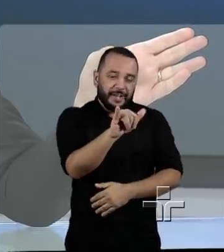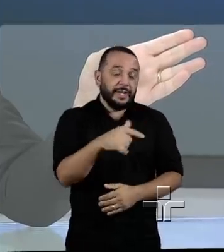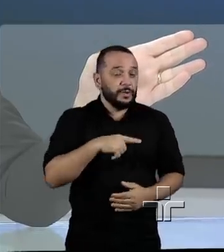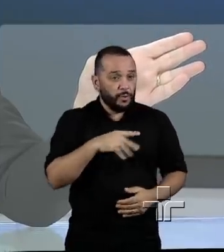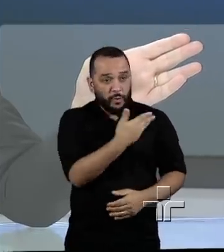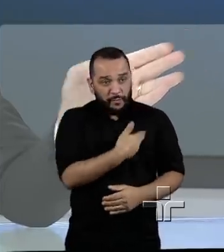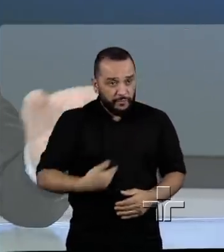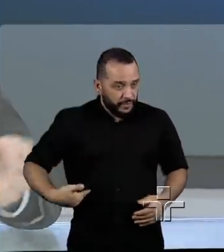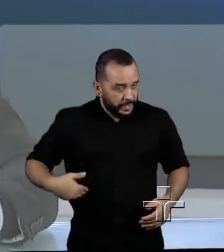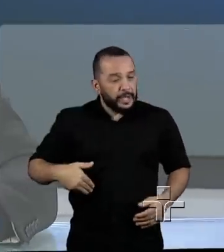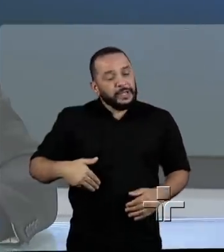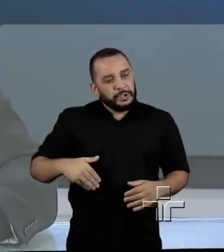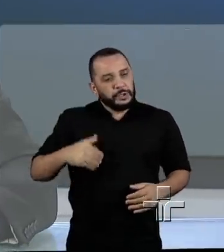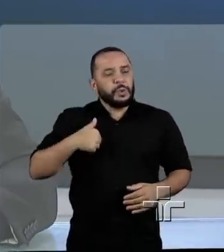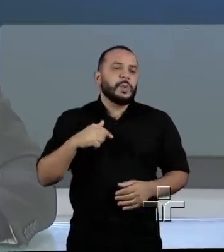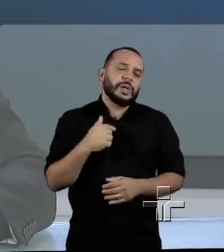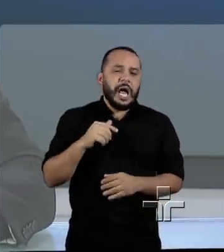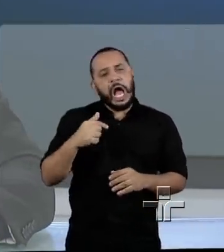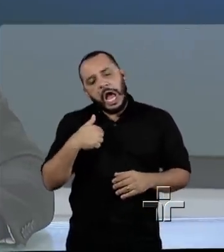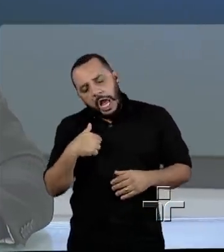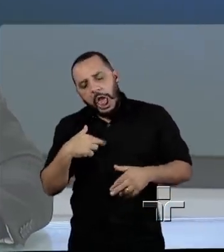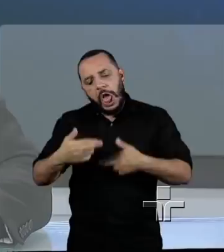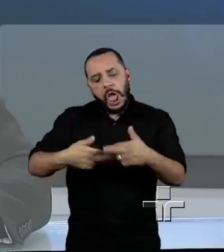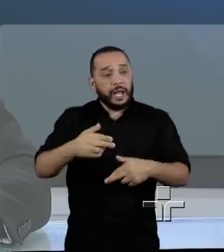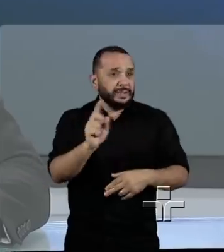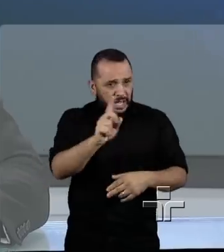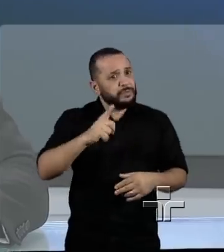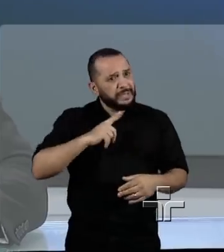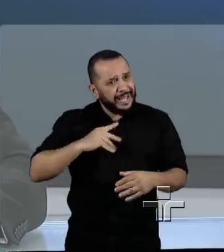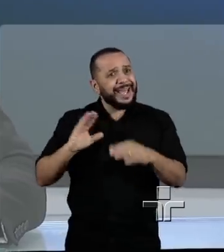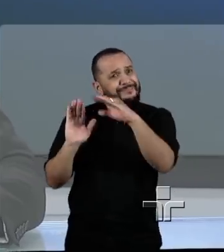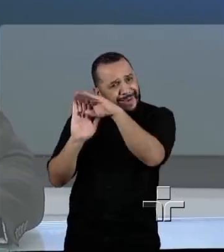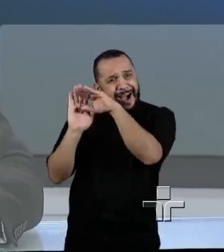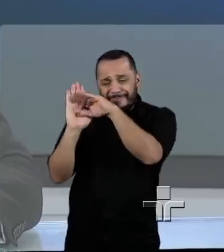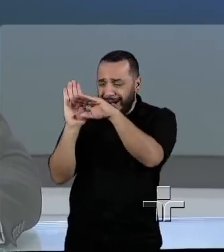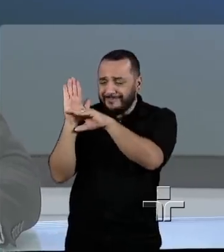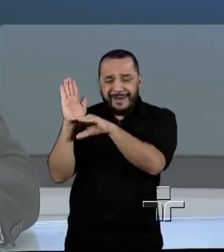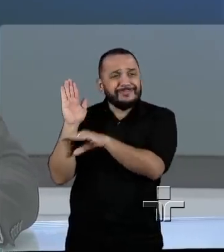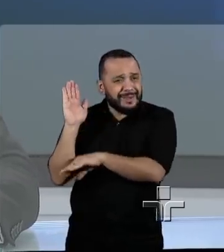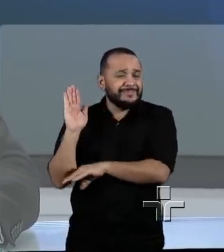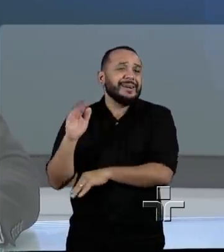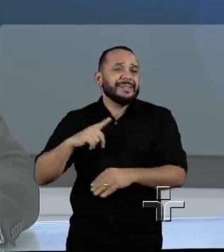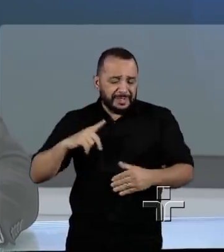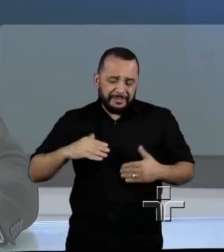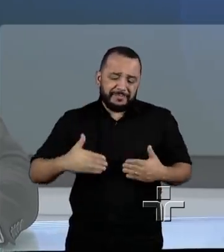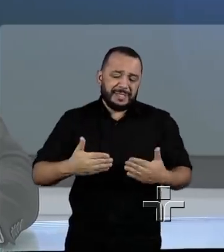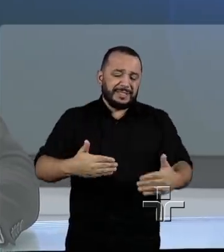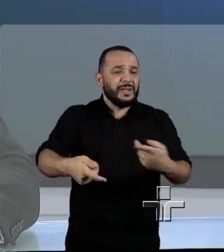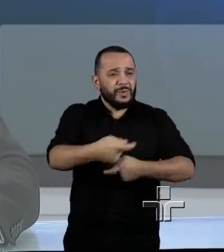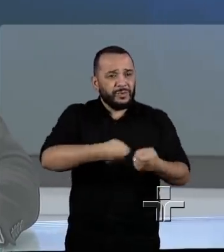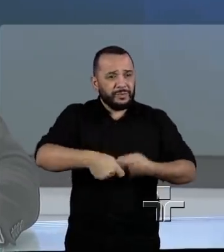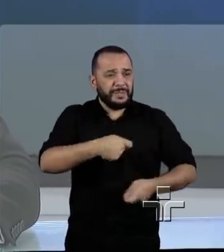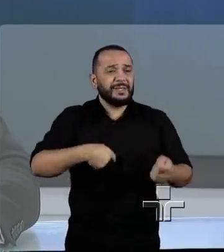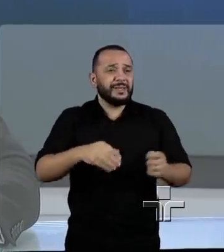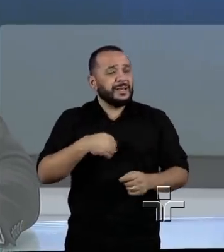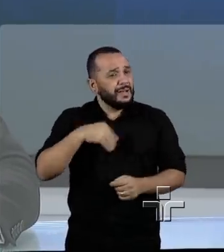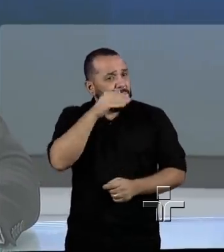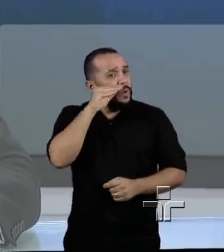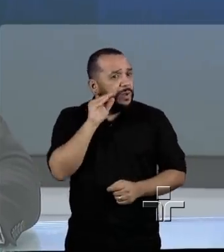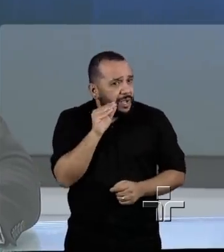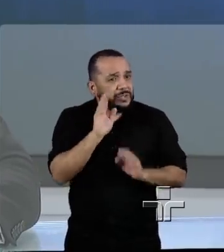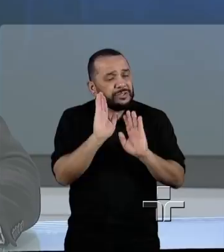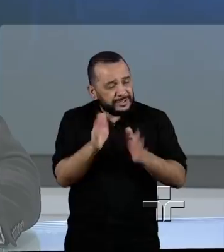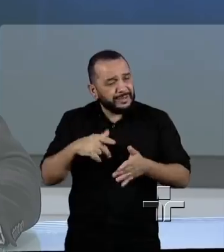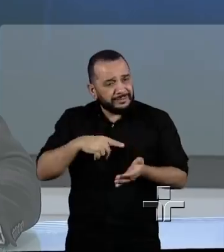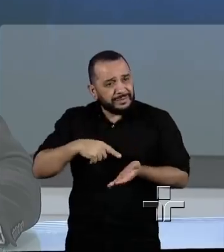Bolsonaro arrumar uma desculpa depois, não, eles já têm uma agenda toda, eles estão com uma agenda, o Ministério da Economia, o ministro Paulo Guedes, tem uma agenda estruturada